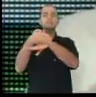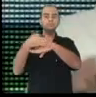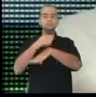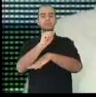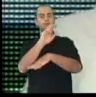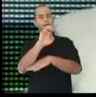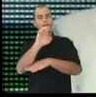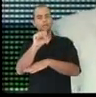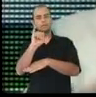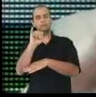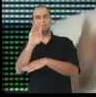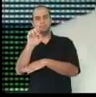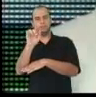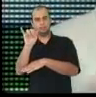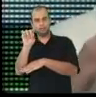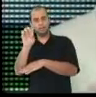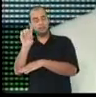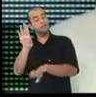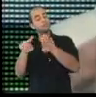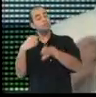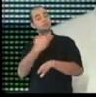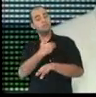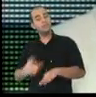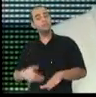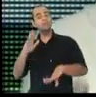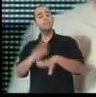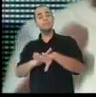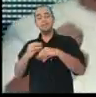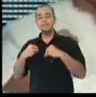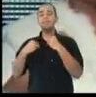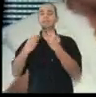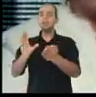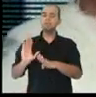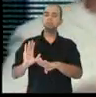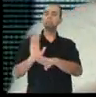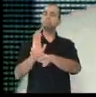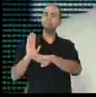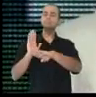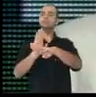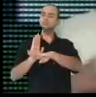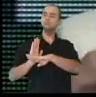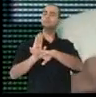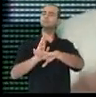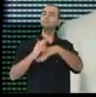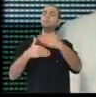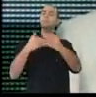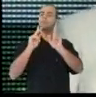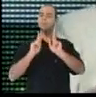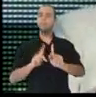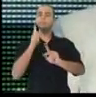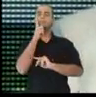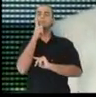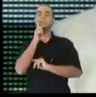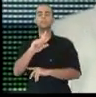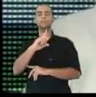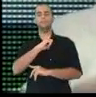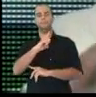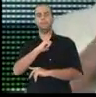nós tenhamos sido o governo que mais deu condições para que essas pessoas tivessem